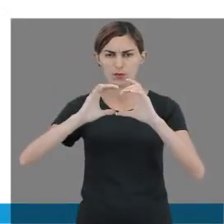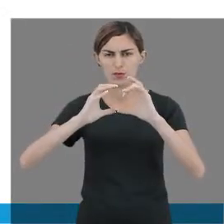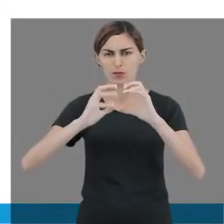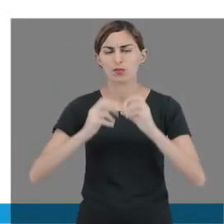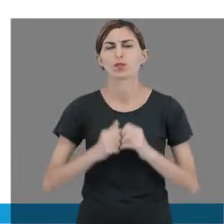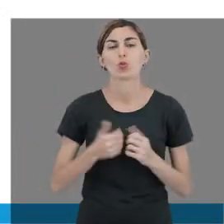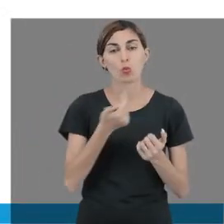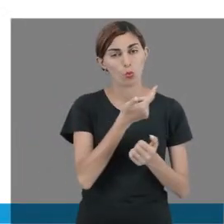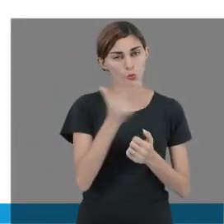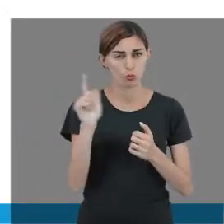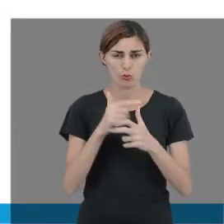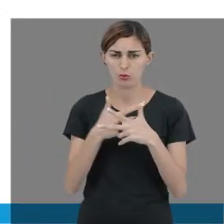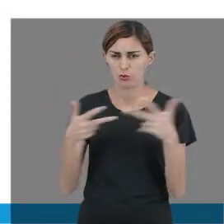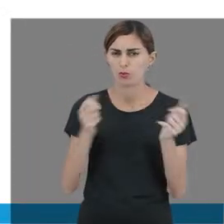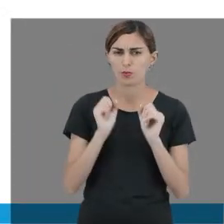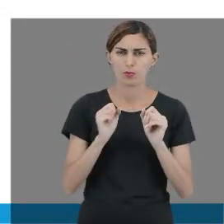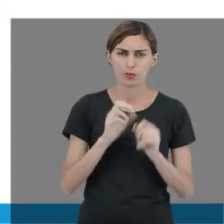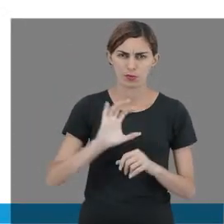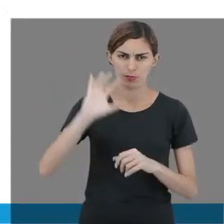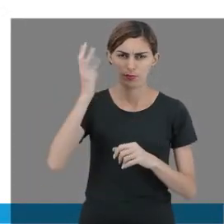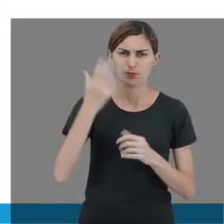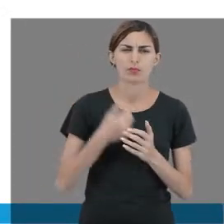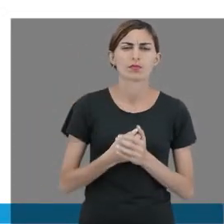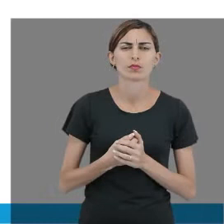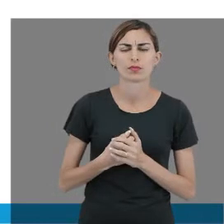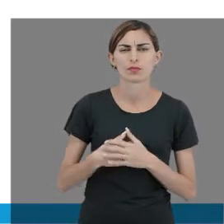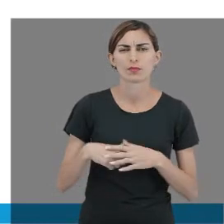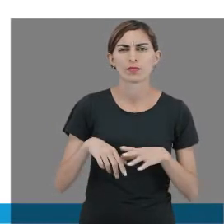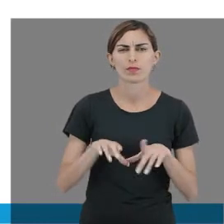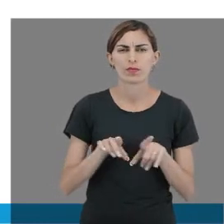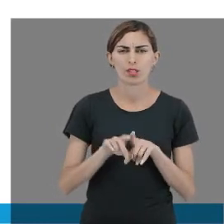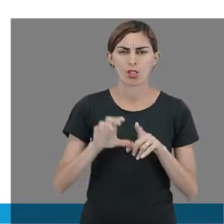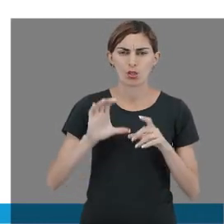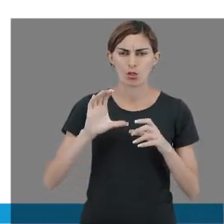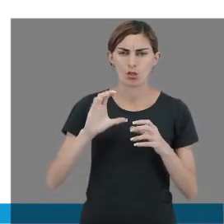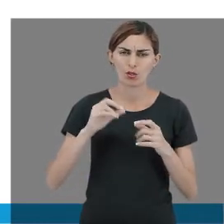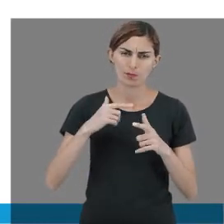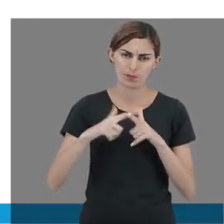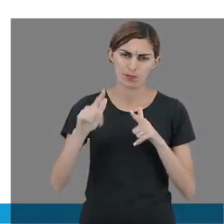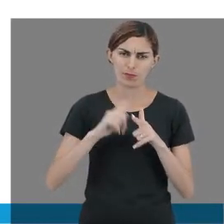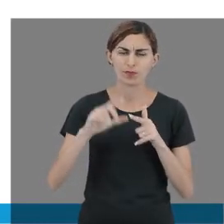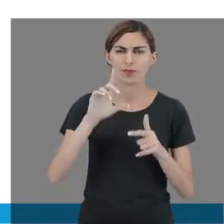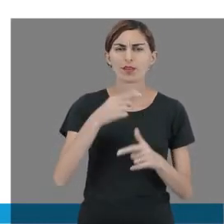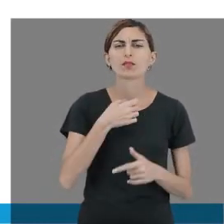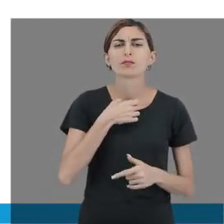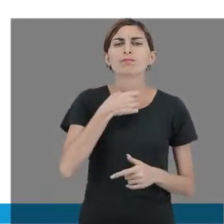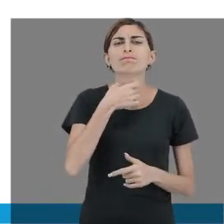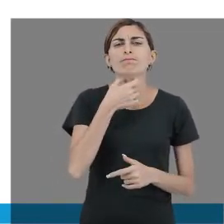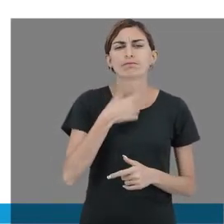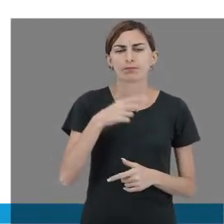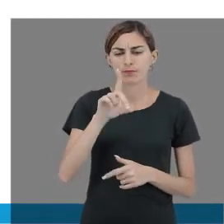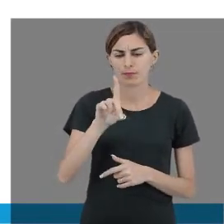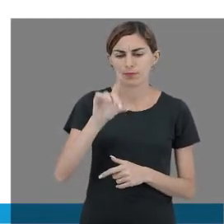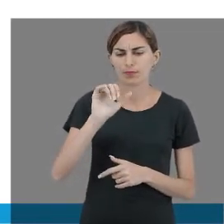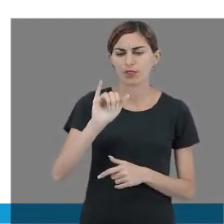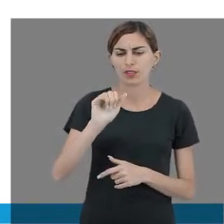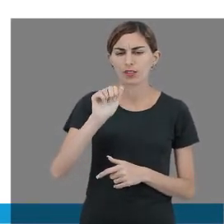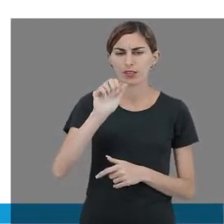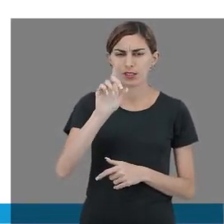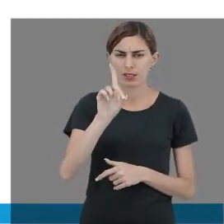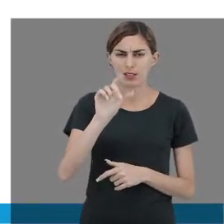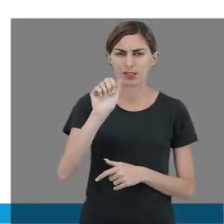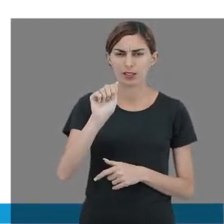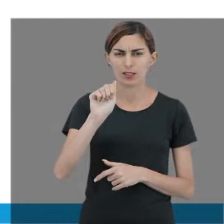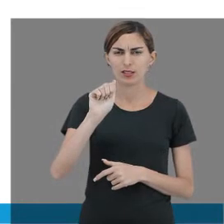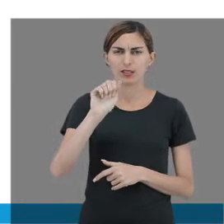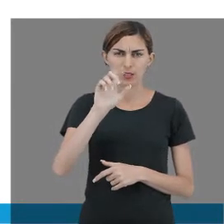Outra coisa que a gente pode acontecer por essa mesma fisiopatologia é o comprometimento do diafragma. Então, para respirar, a gente precisa da musculatura intercostal e do